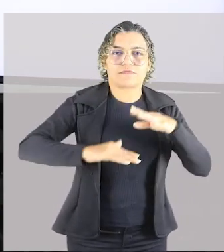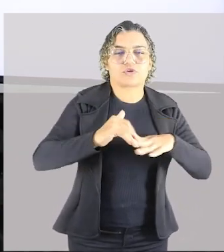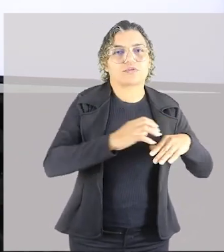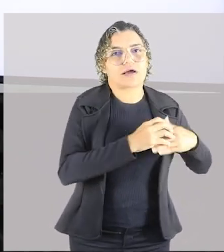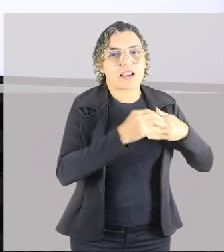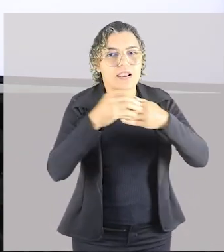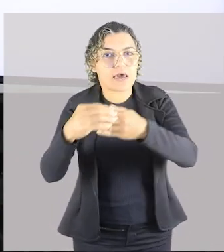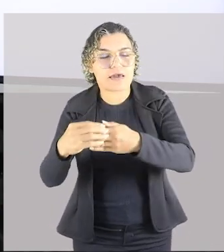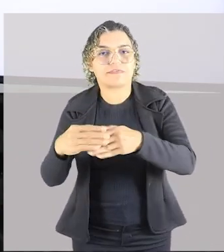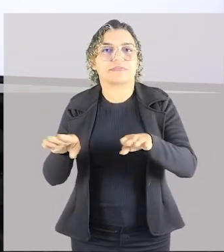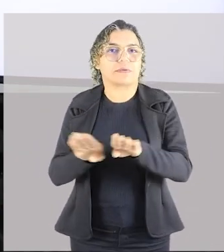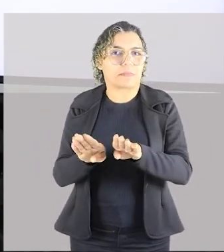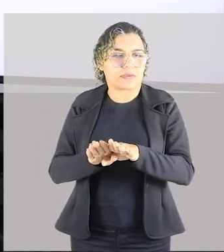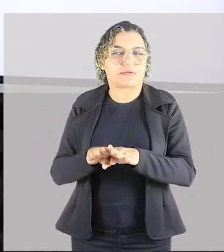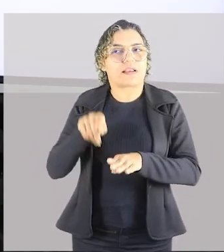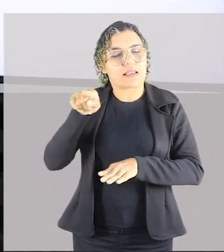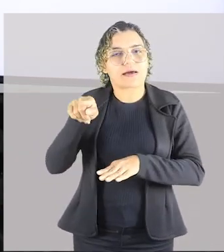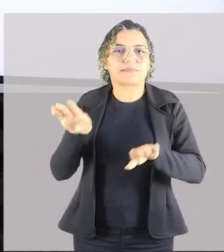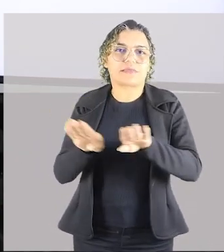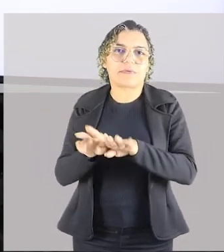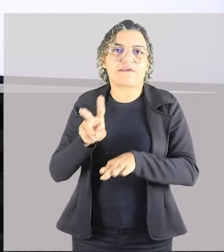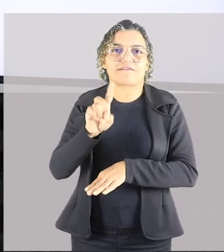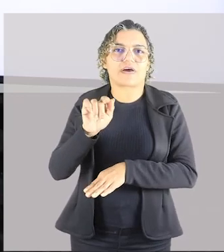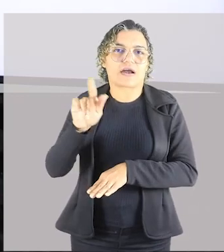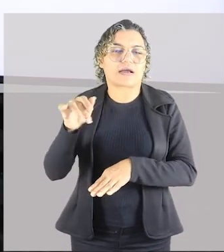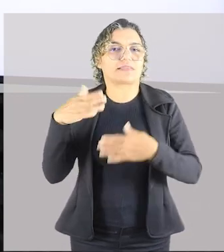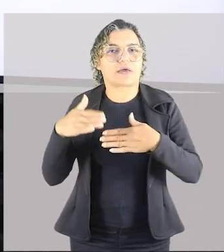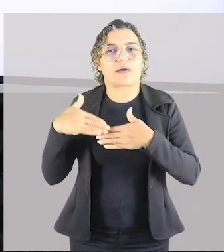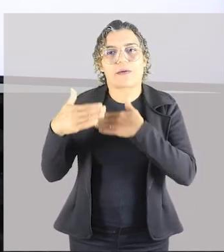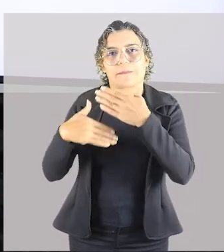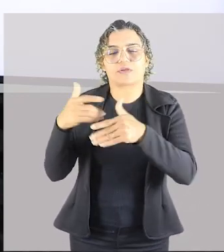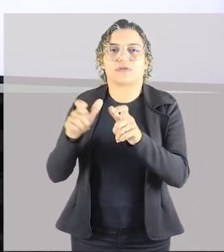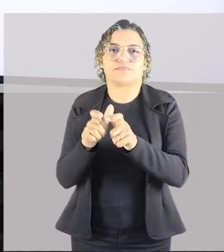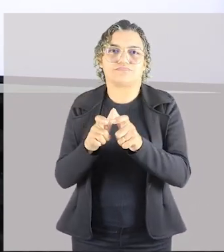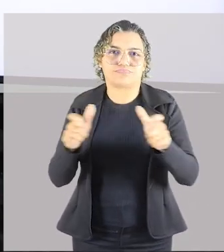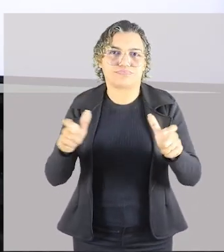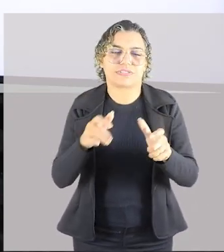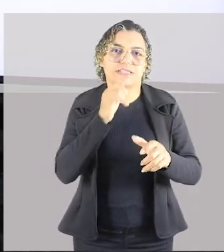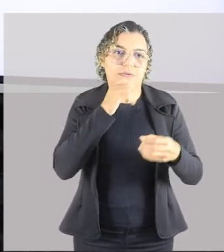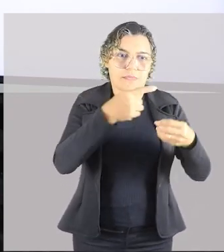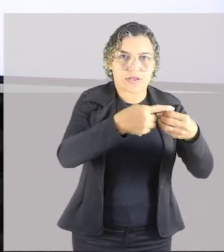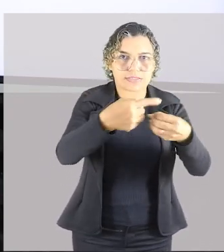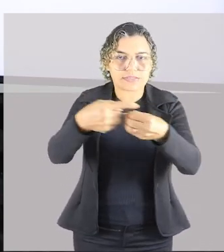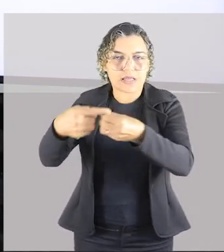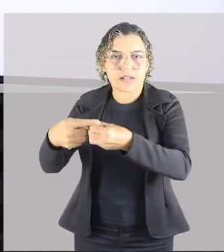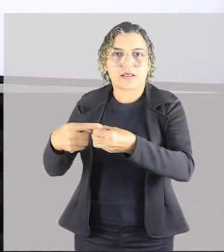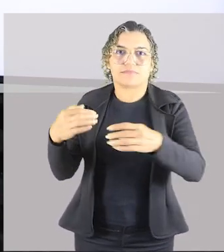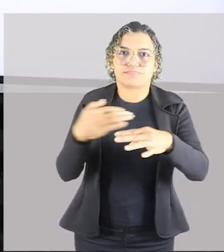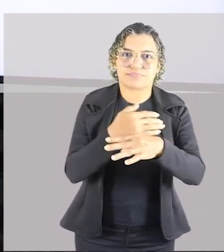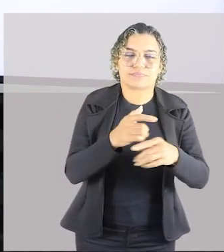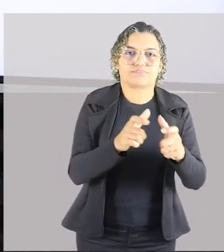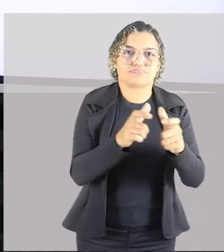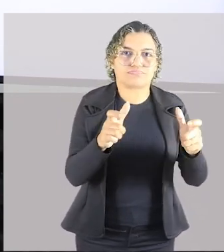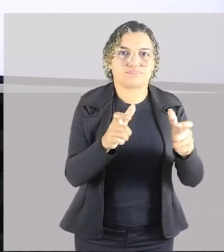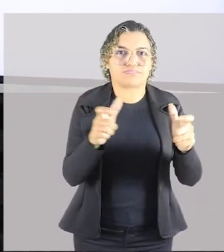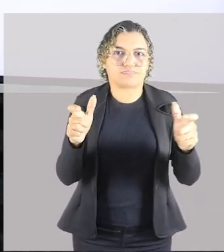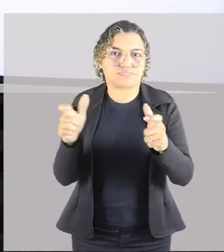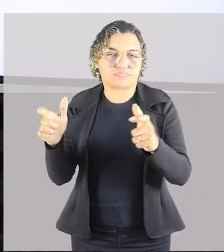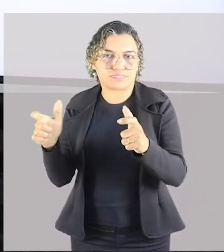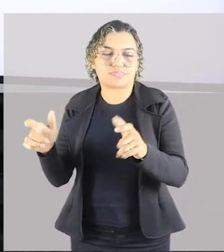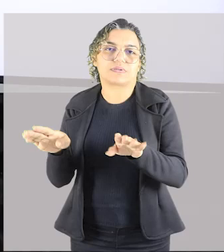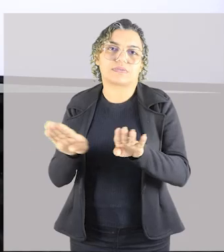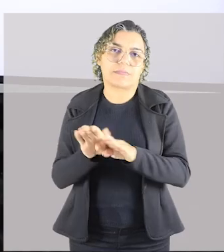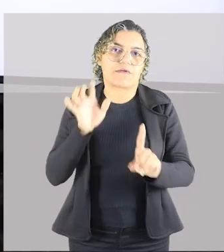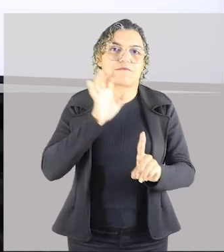à geração de renda e emprego. E o resultado é o processo do crescimento das cidades médias que influencia na